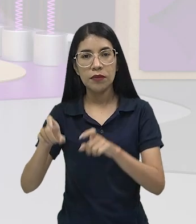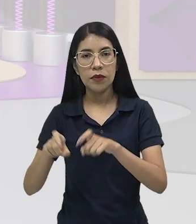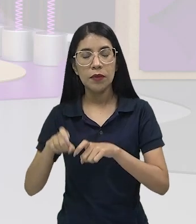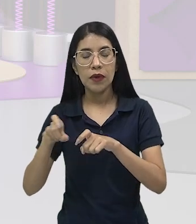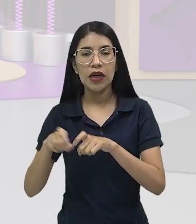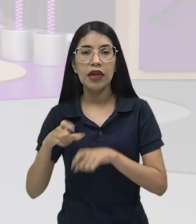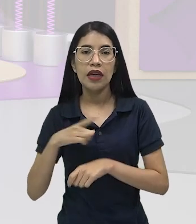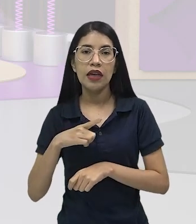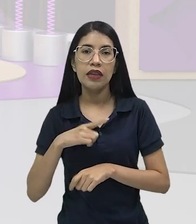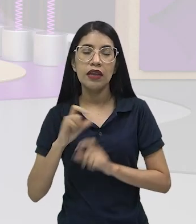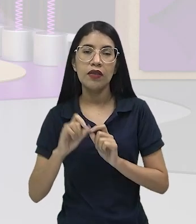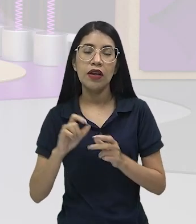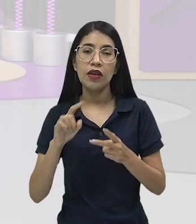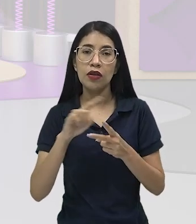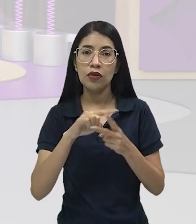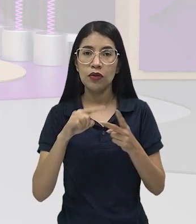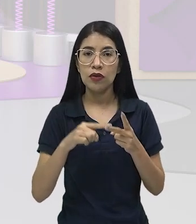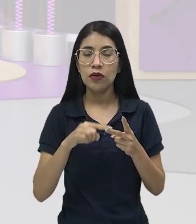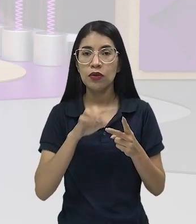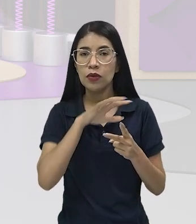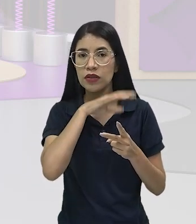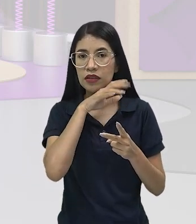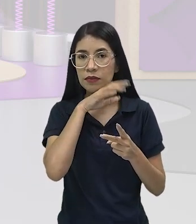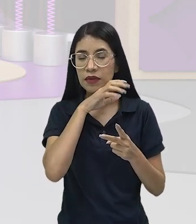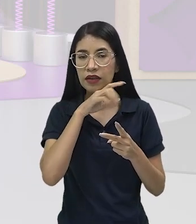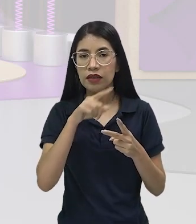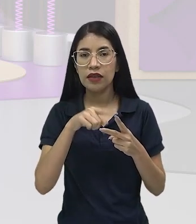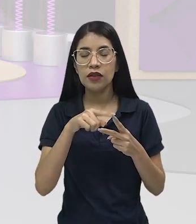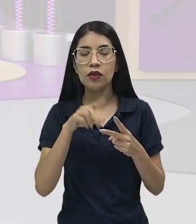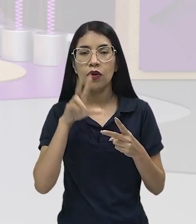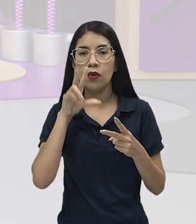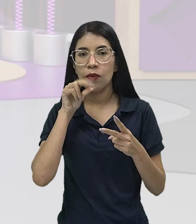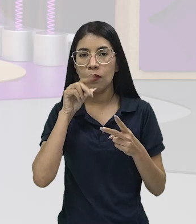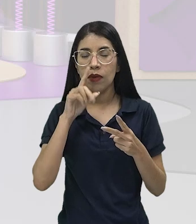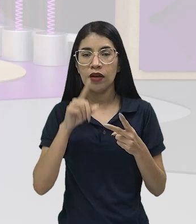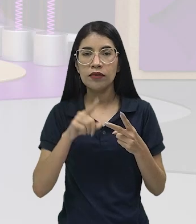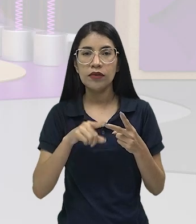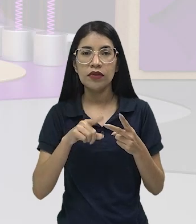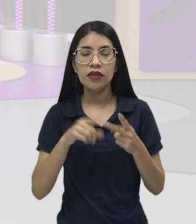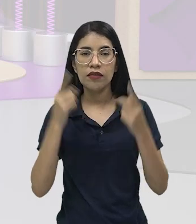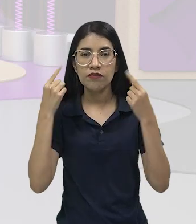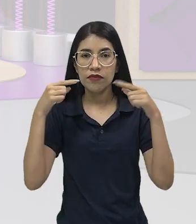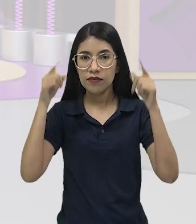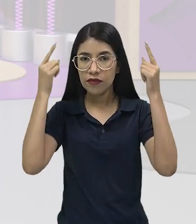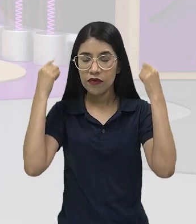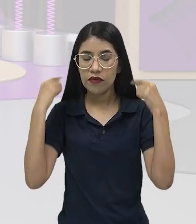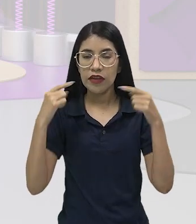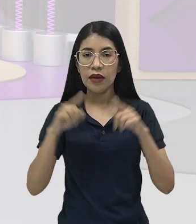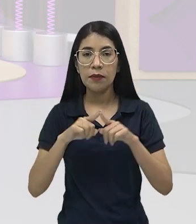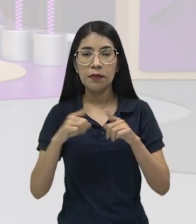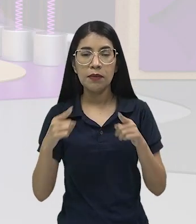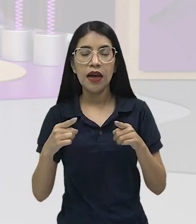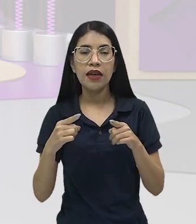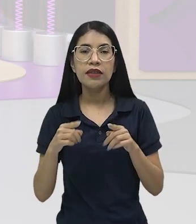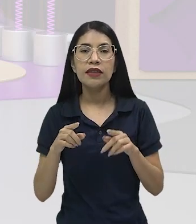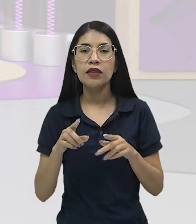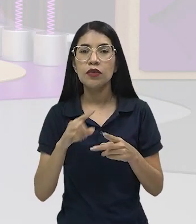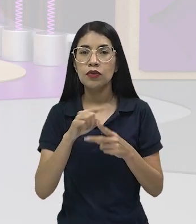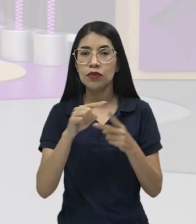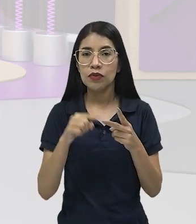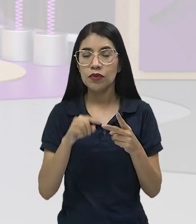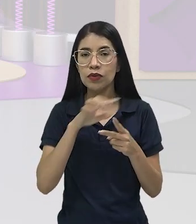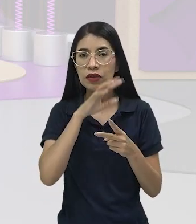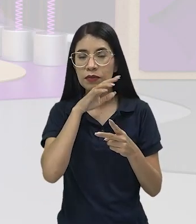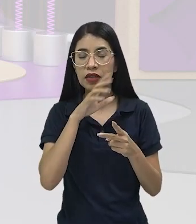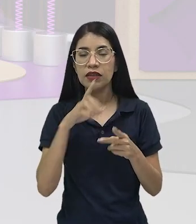estão envolvendo 2 animais, certo? Mas esses 2 animais, eles possuem um